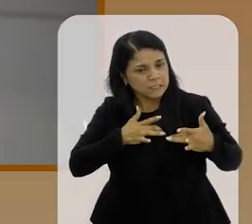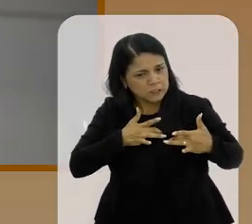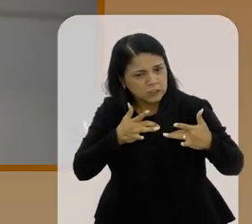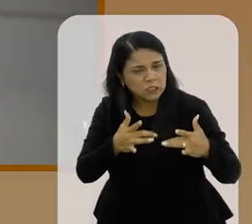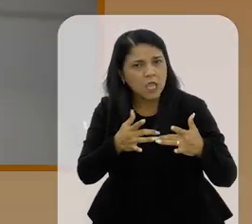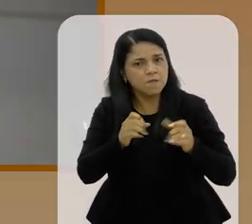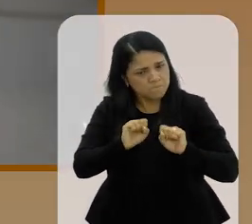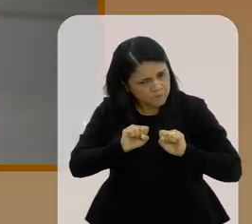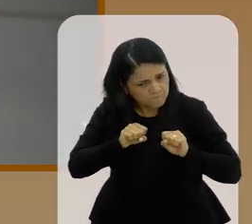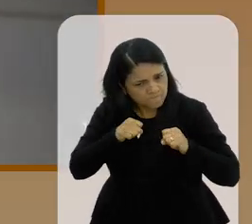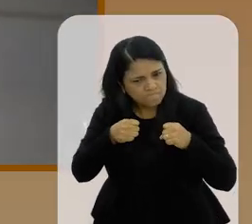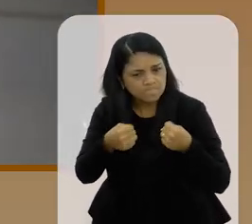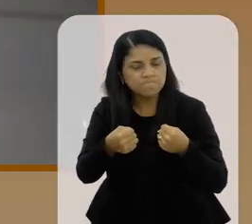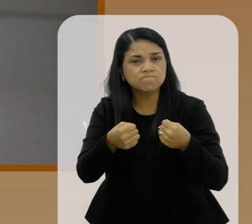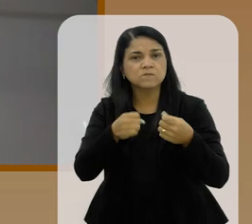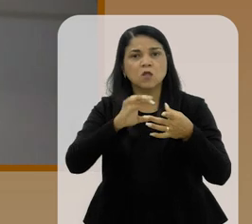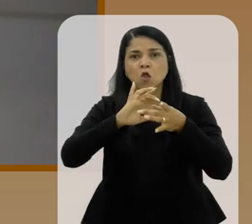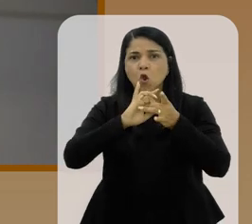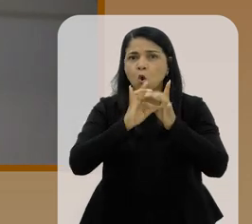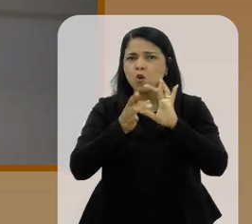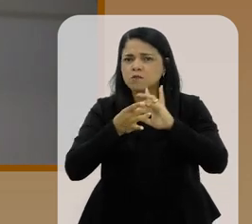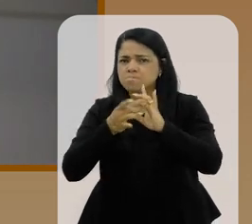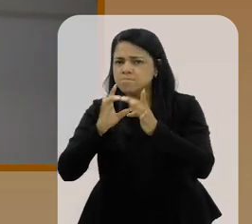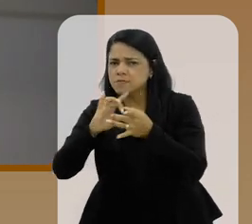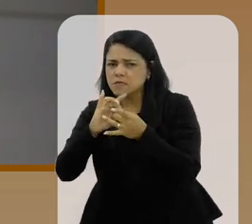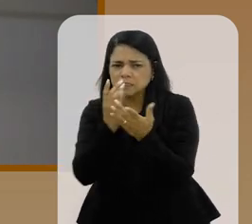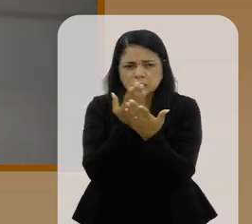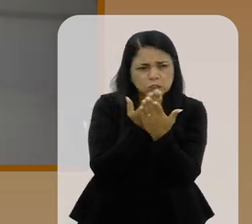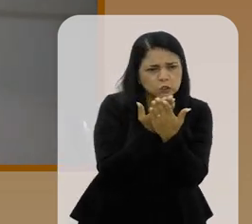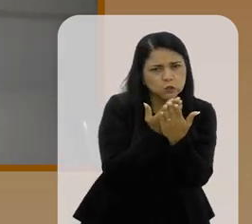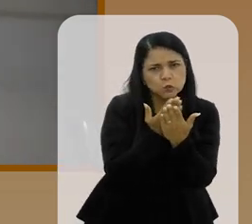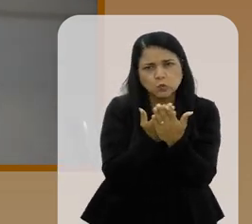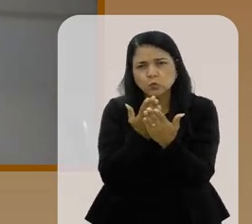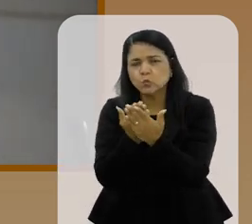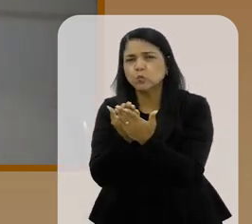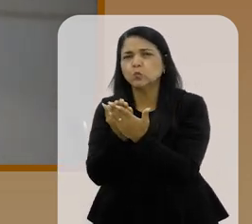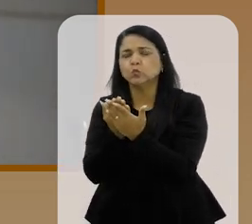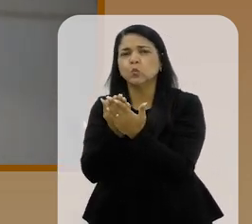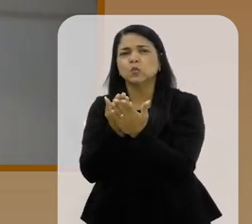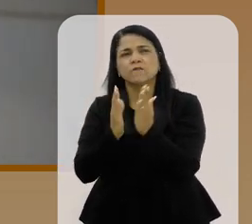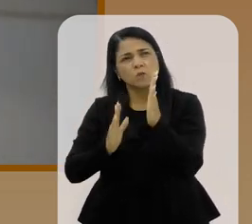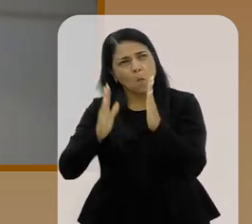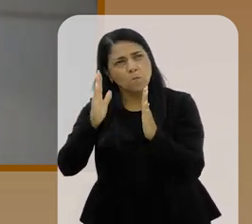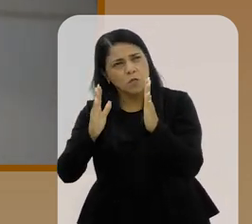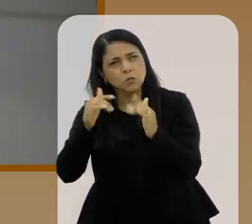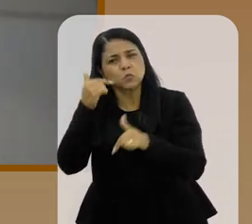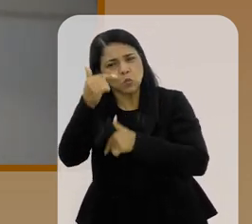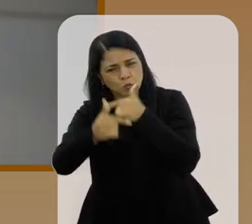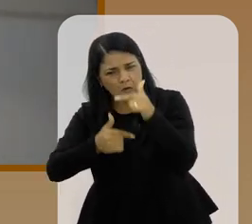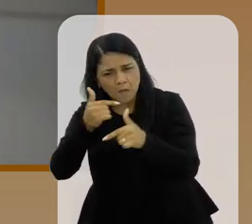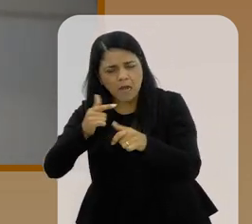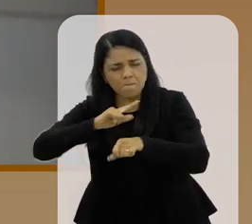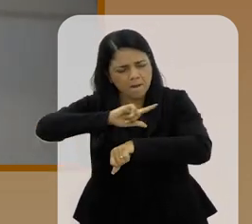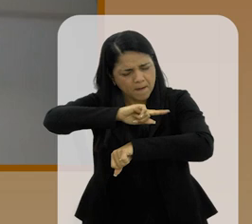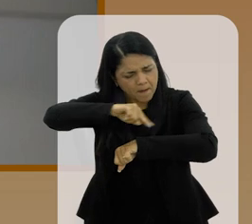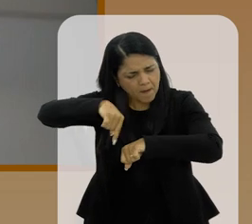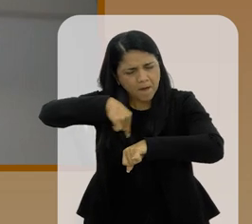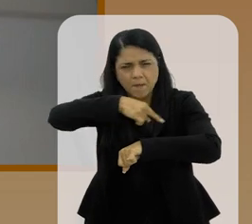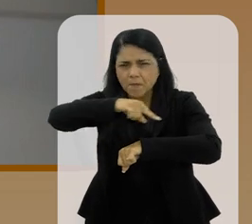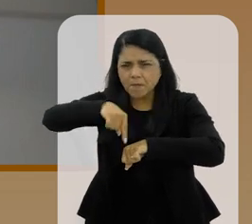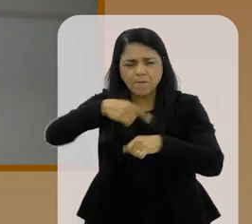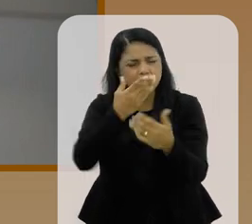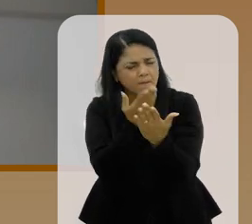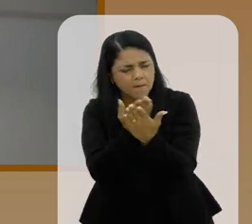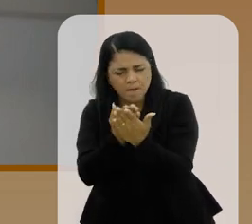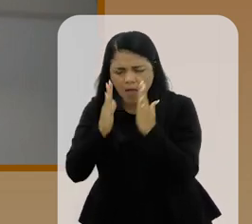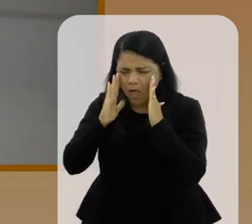com uma dedicação. Acho que também talvez as Olimpíadas, o estudo e a teve um período que eu trabalhei muito nas Olimpíadas, com muitas horas de estudo e